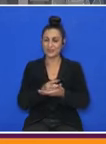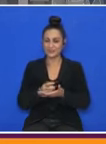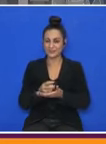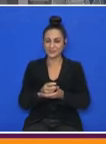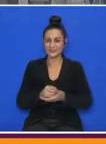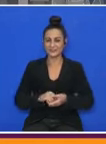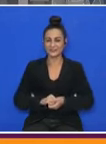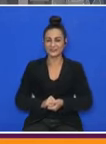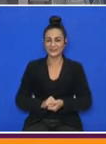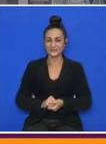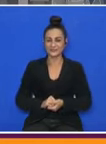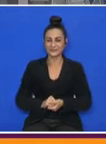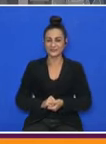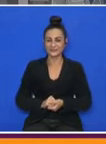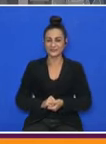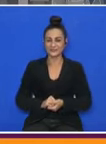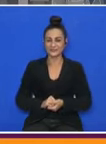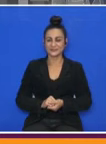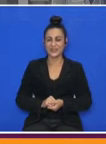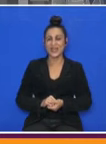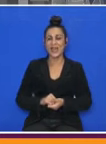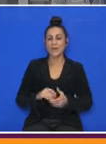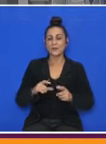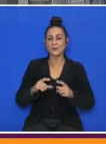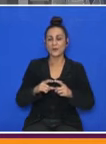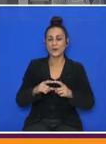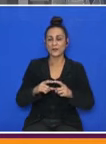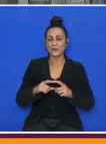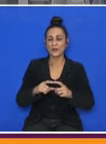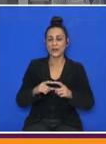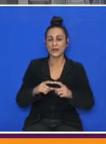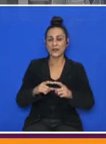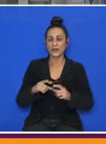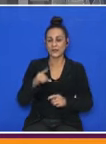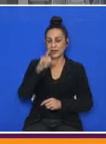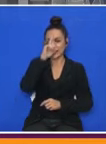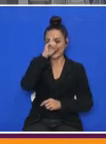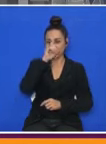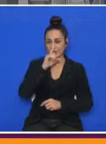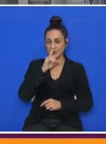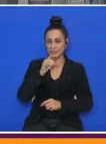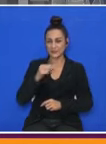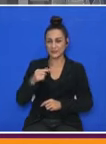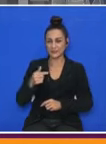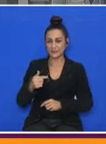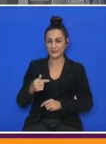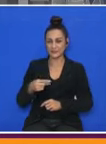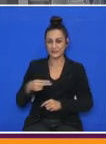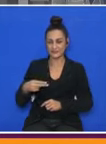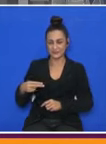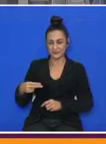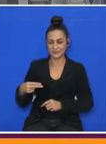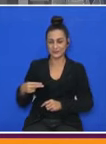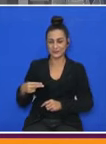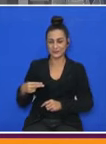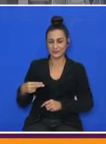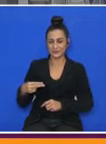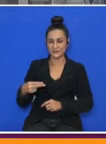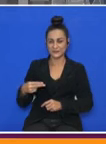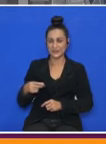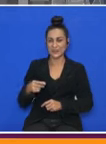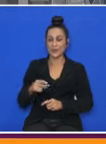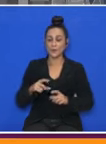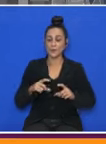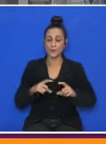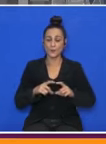número 72. Amarela, 72. Uma noite de muitos sorteios. Bola